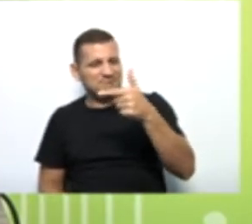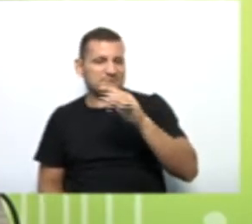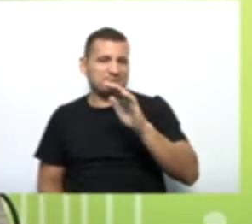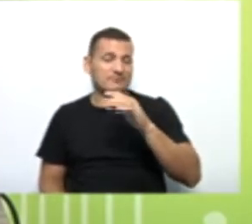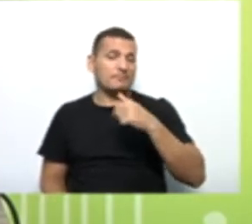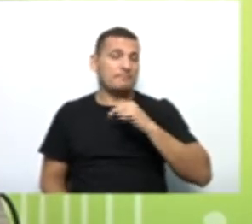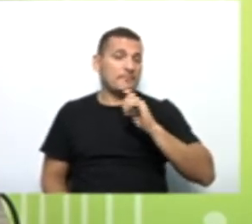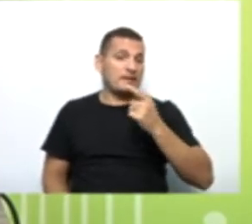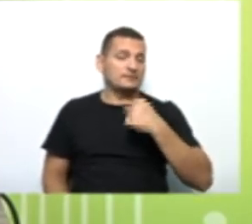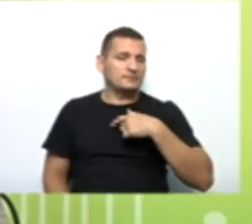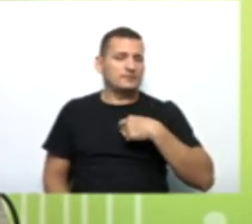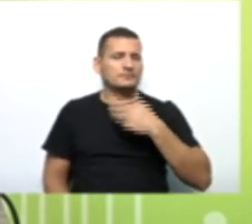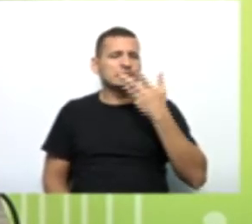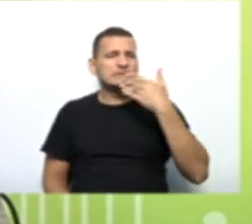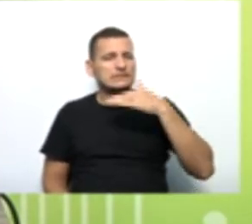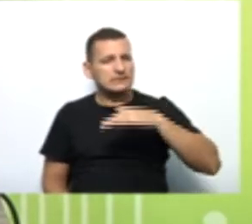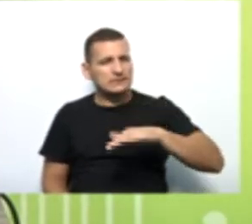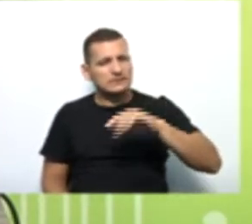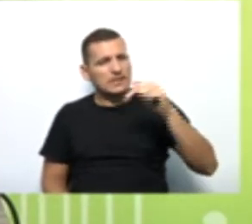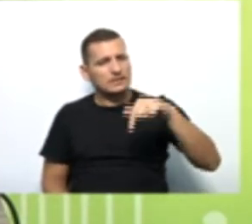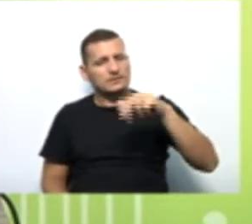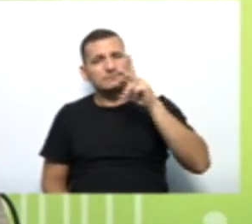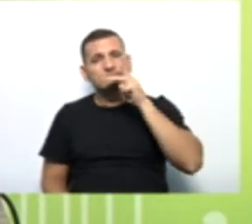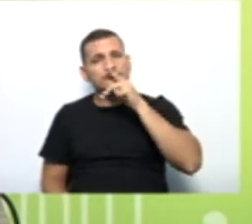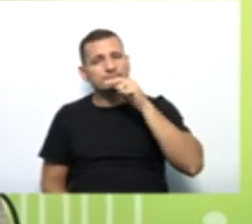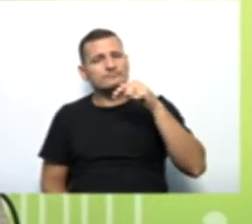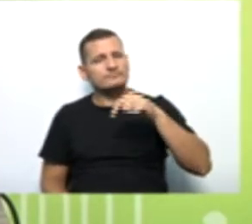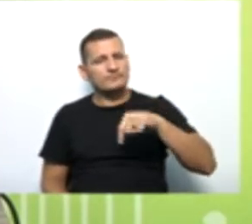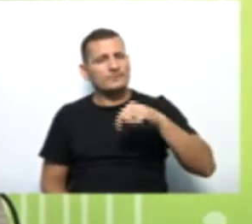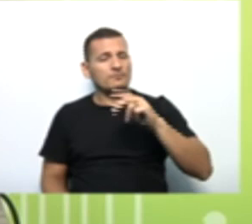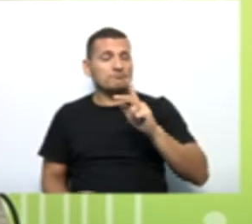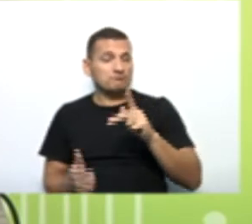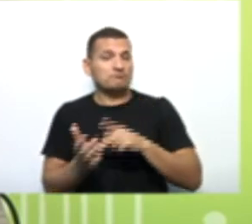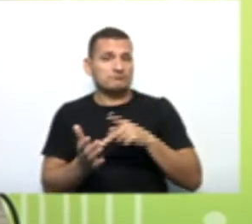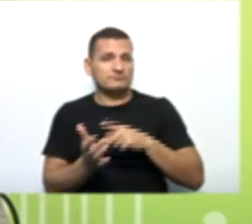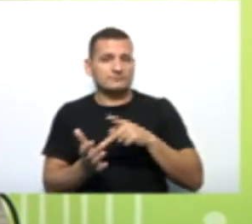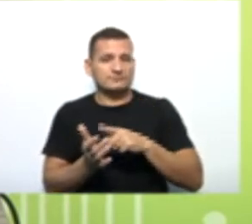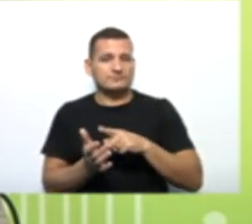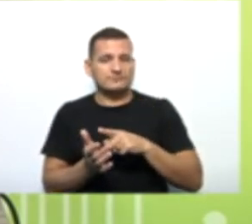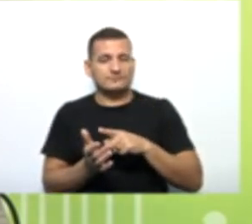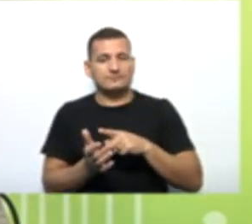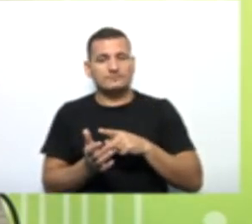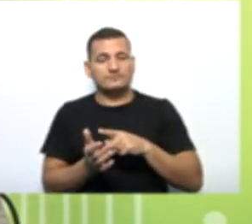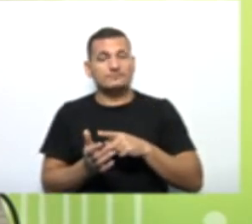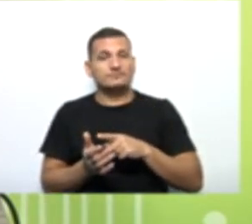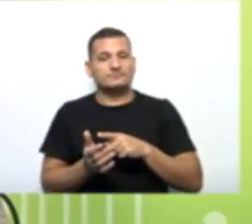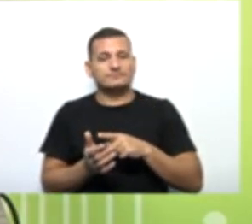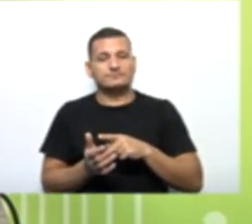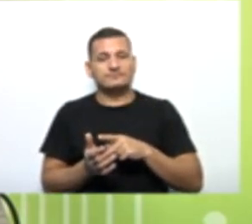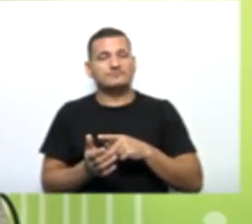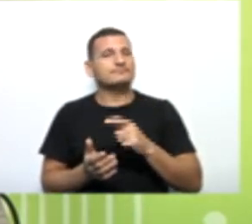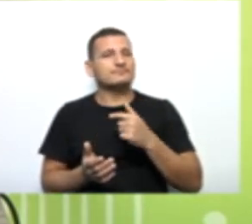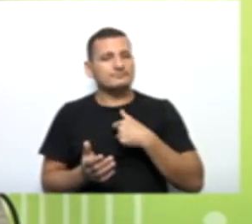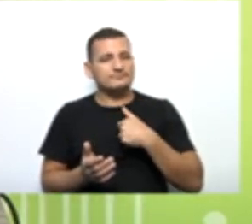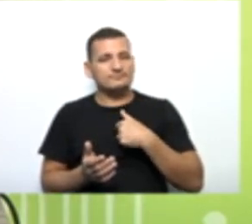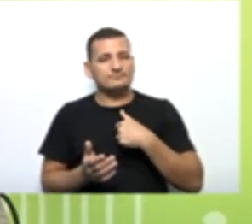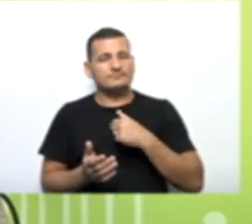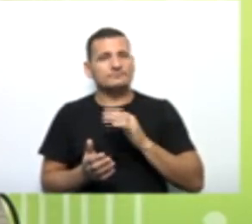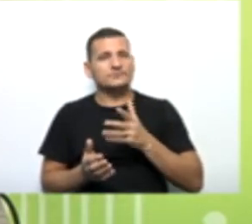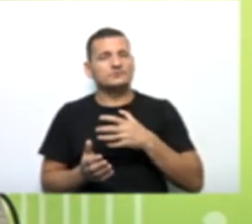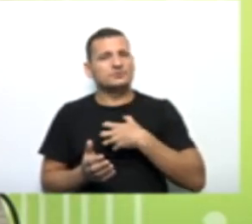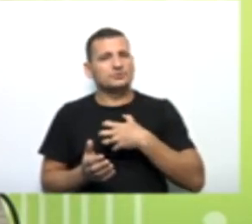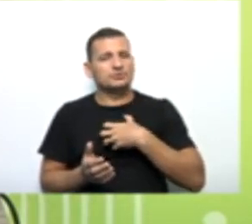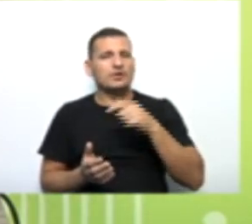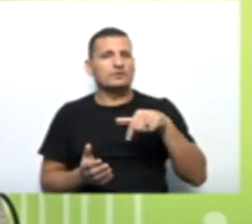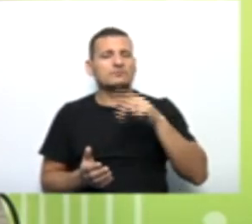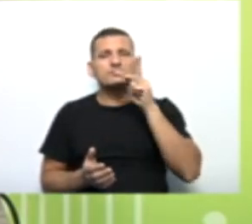era pequenininho aqui em Porto Velho, cara, olha, sem brincadeira, né? Saiba de uma coisa, eu sentia mais frio